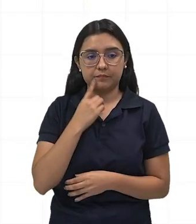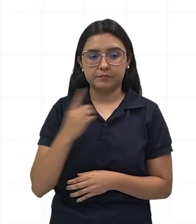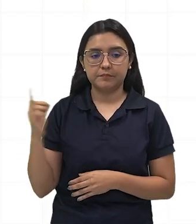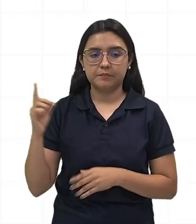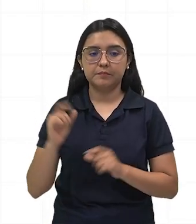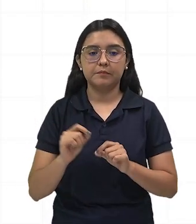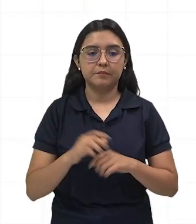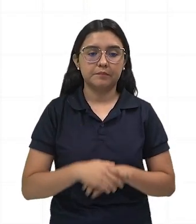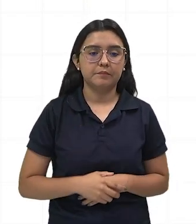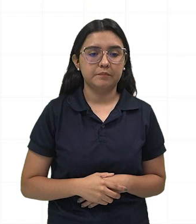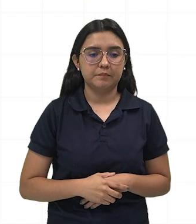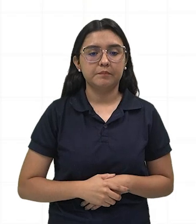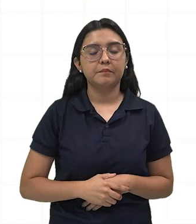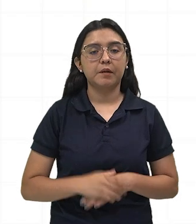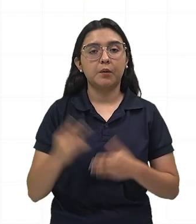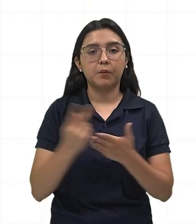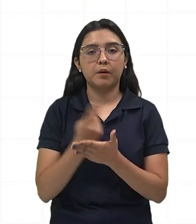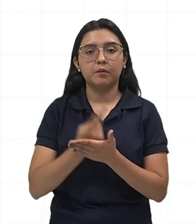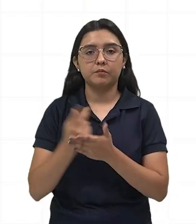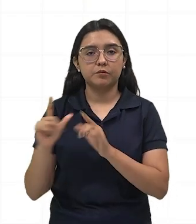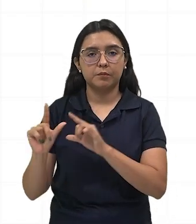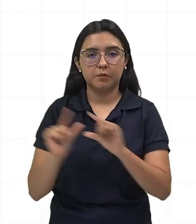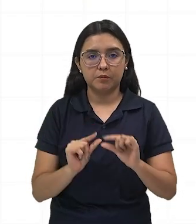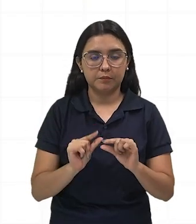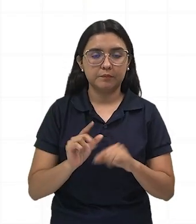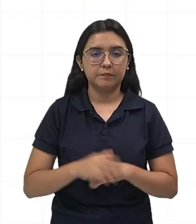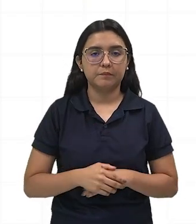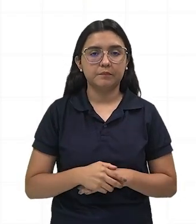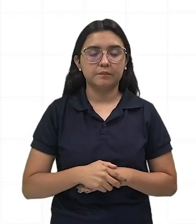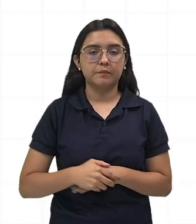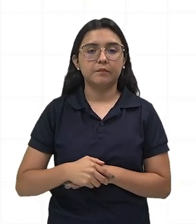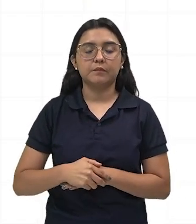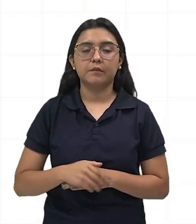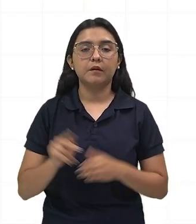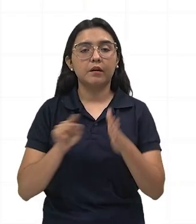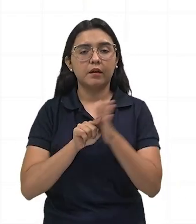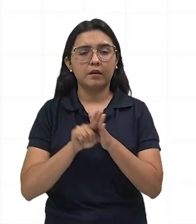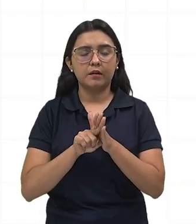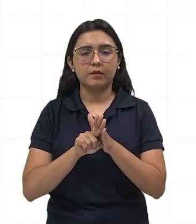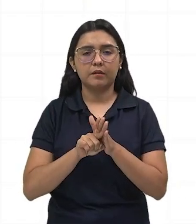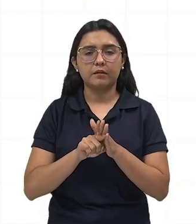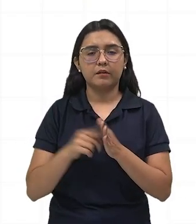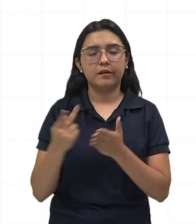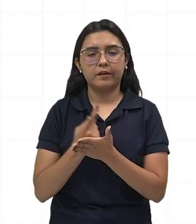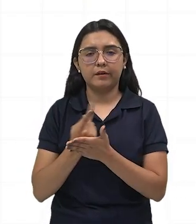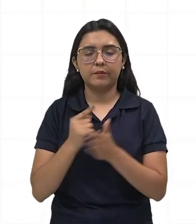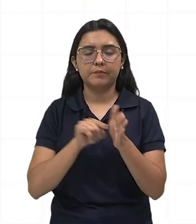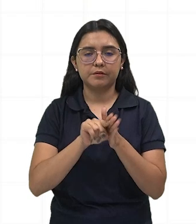para diminuirmos o erro dessa amostragem. Por quê? Porque tem a ver aqui com a